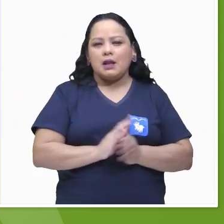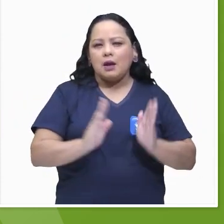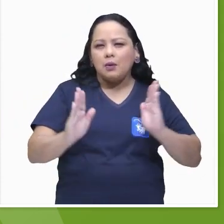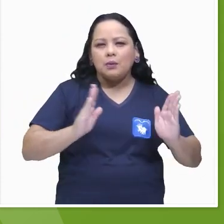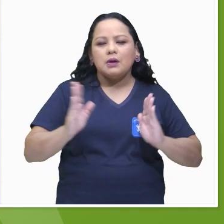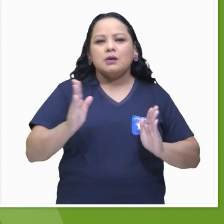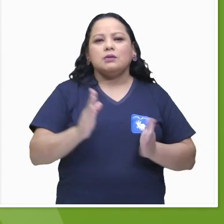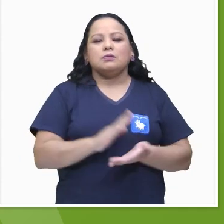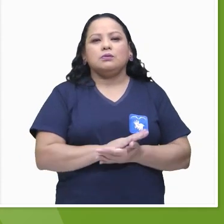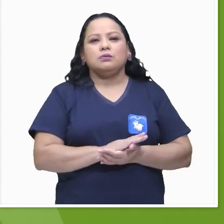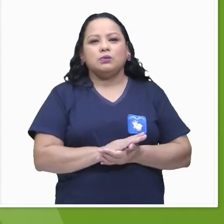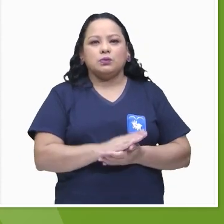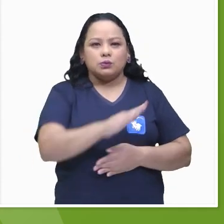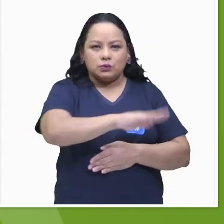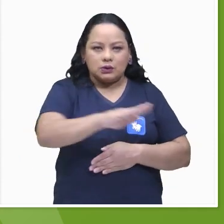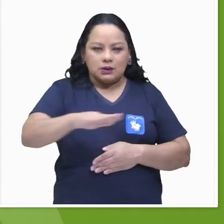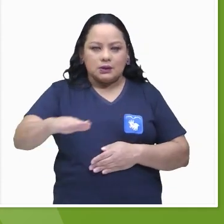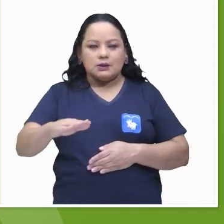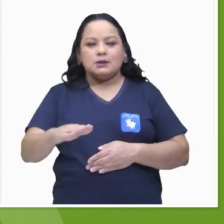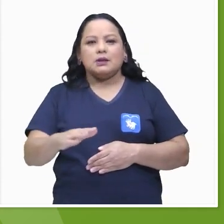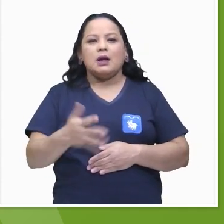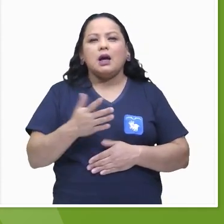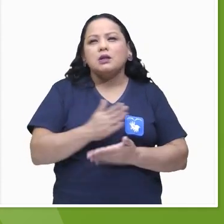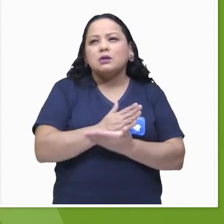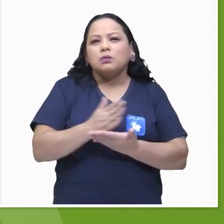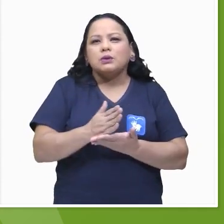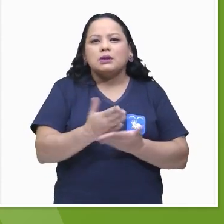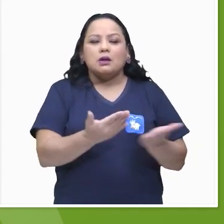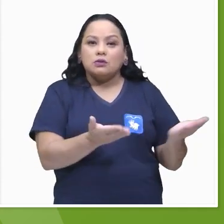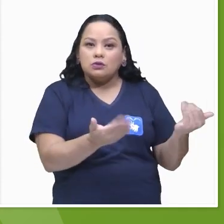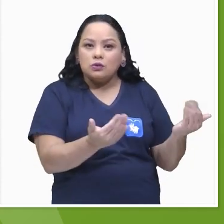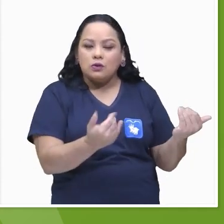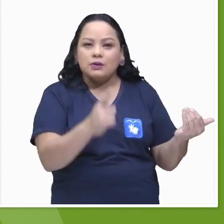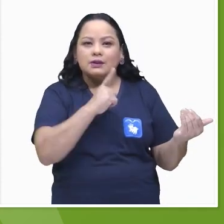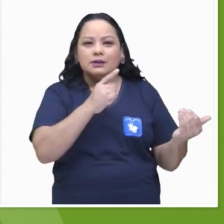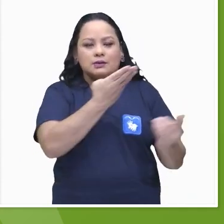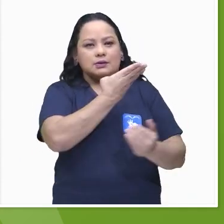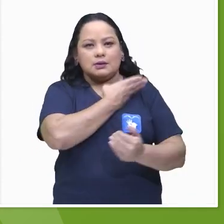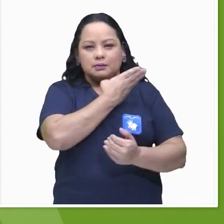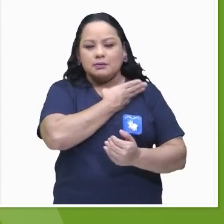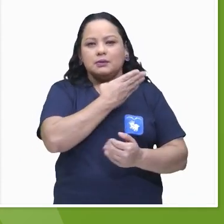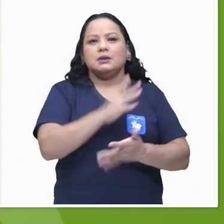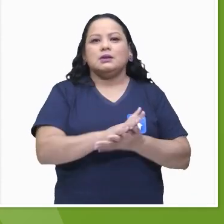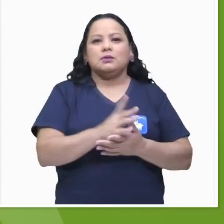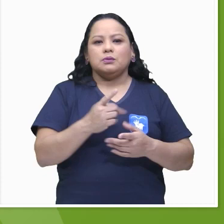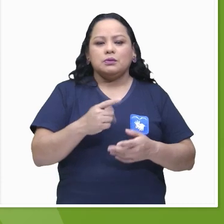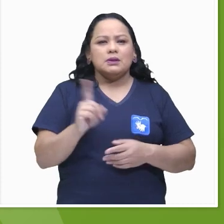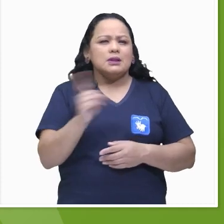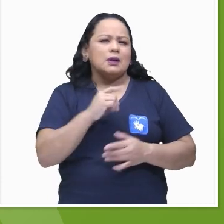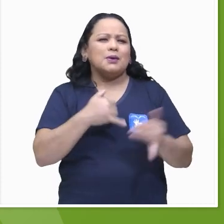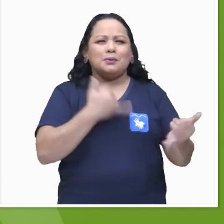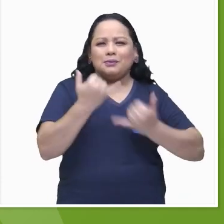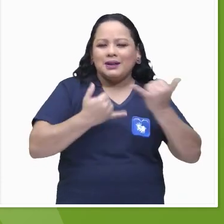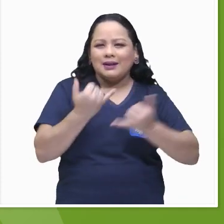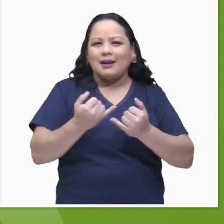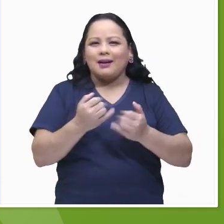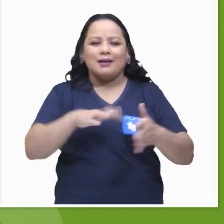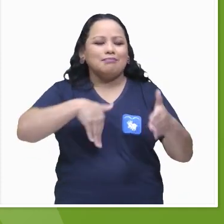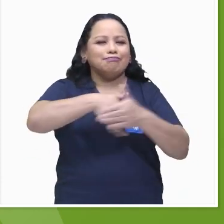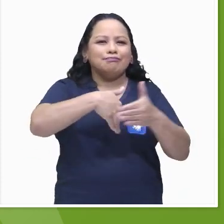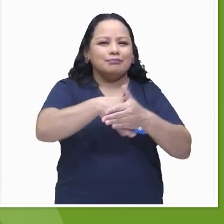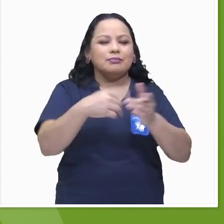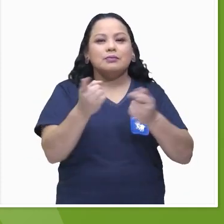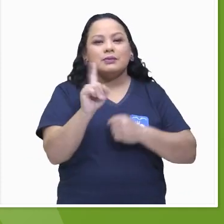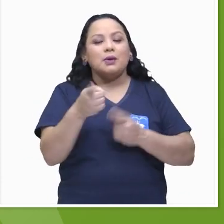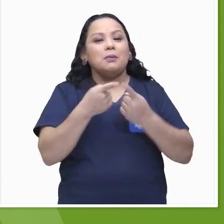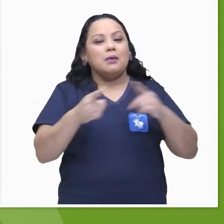da infância, os adolescentes já começam a ter ali os amigos, não mais para brincar na rua, nem para jogar bola, não só para isso, mas